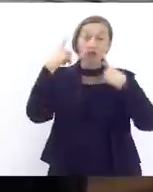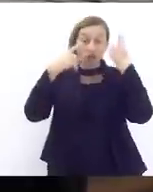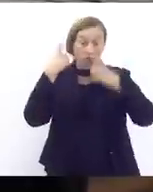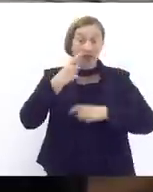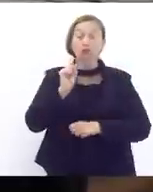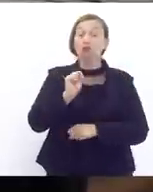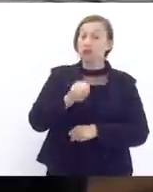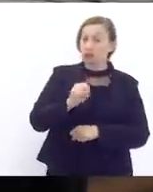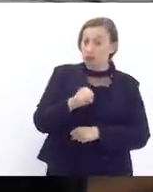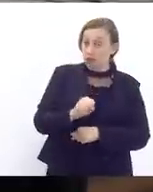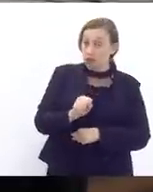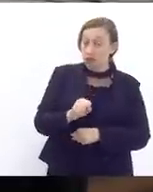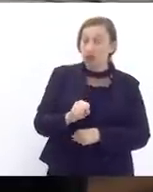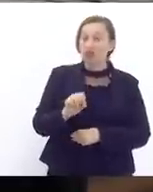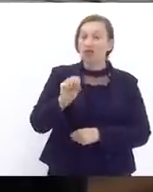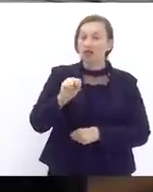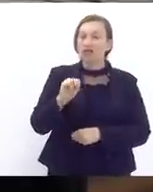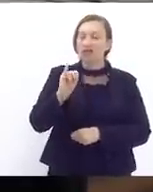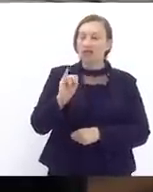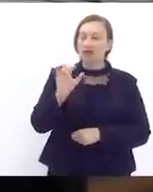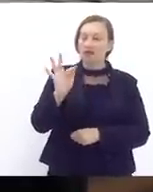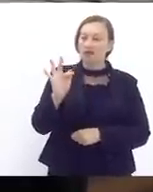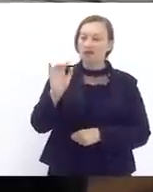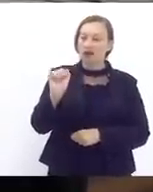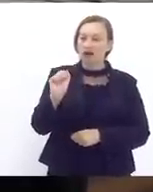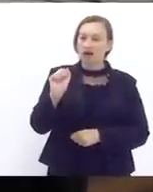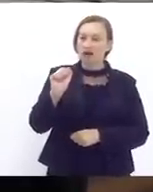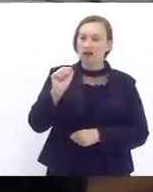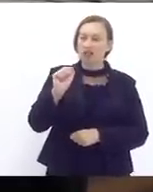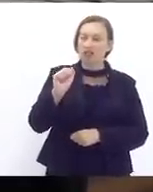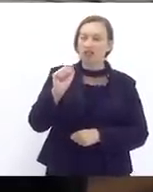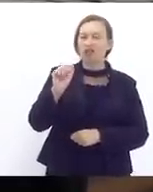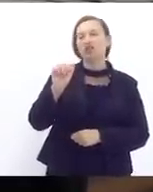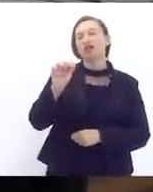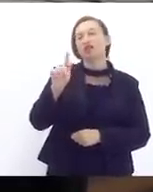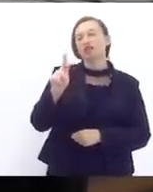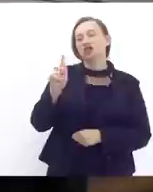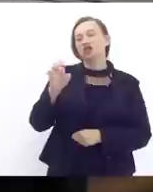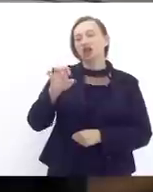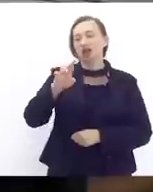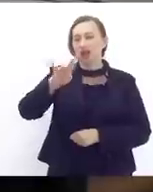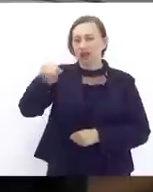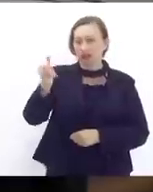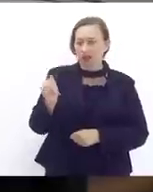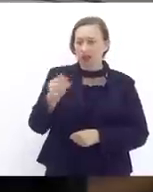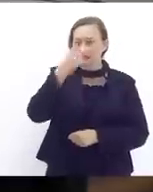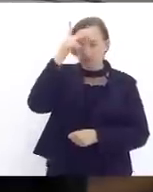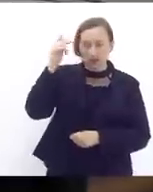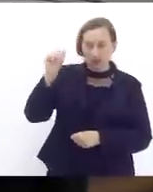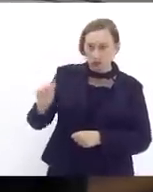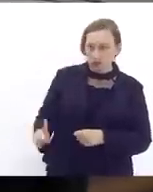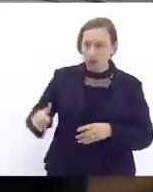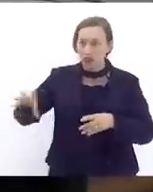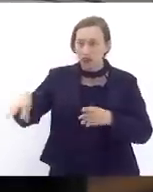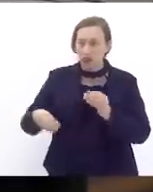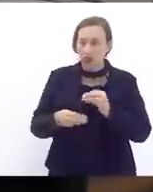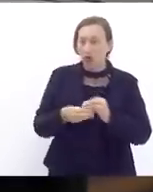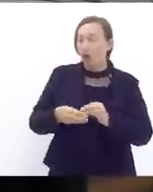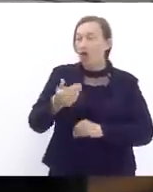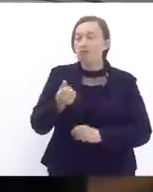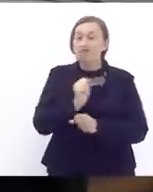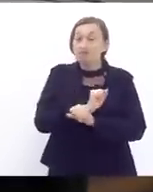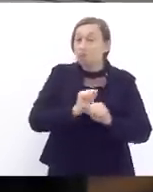inclusive sem fazer colocou dentro do seu estatuto a defesa de classe as pensionistas que é impossível